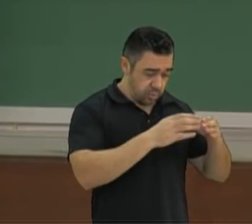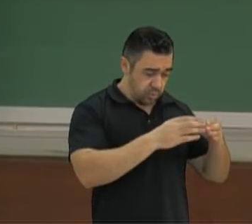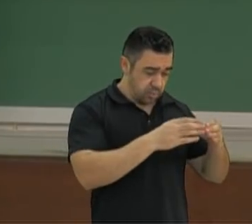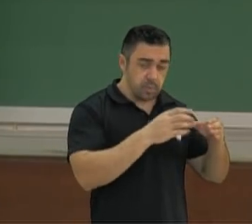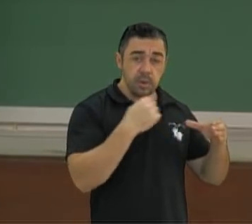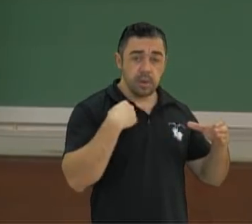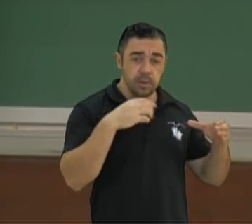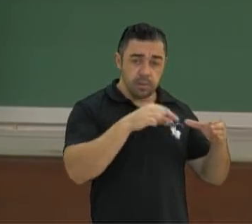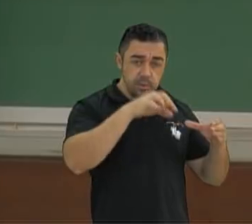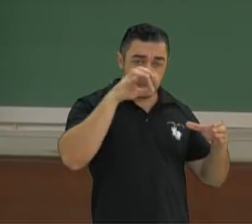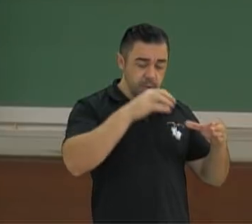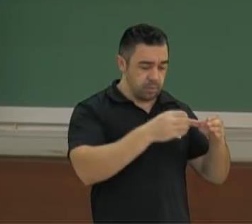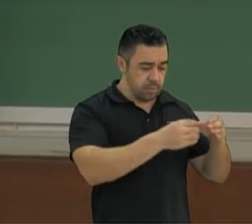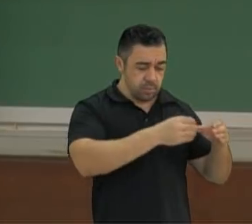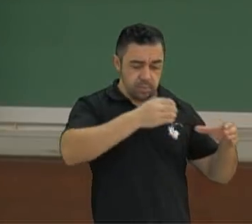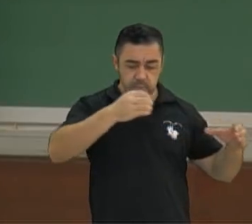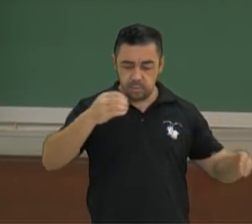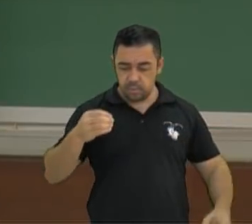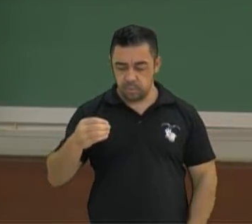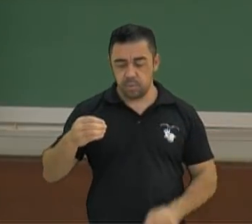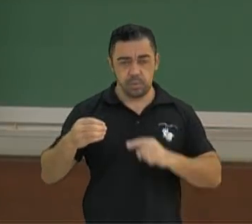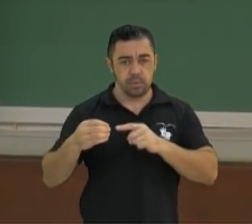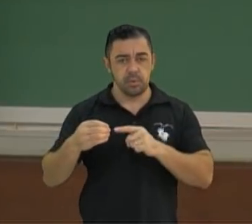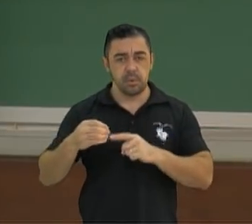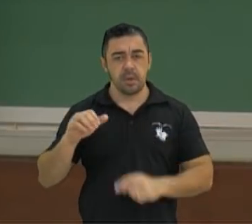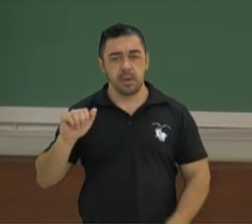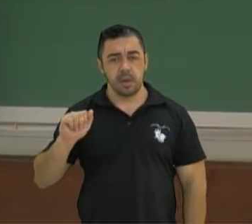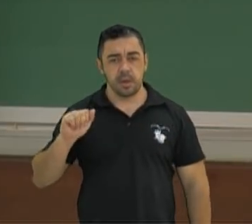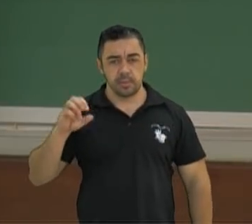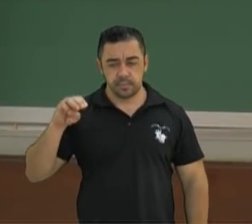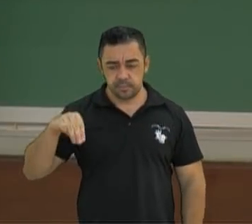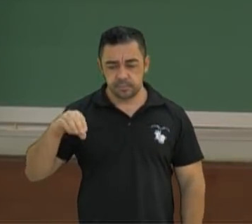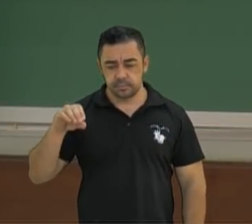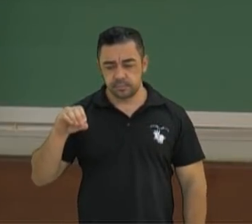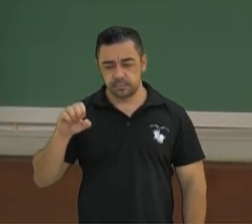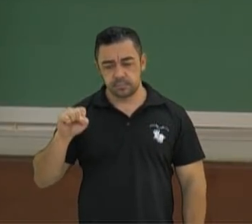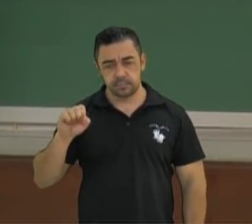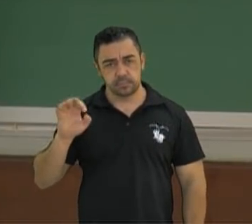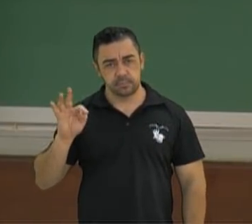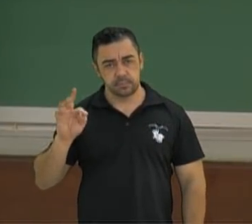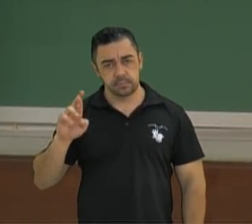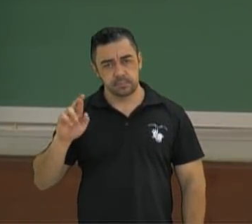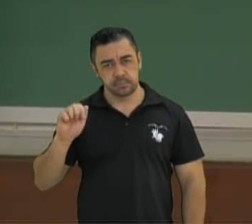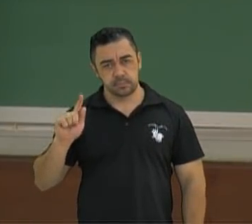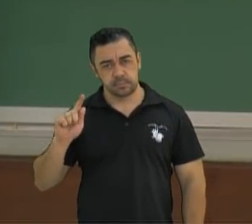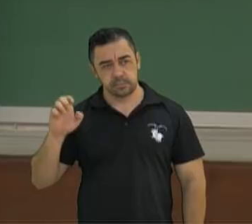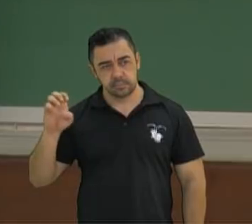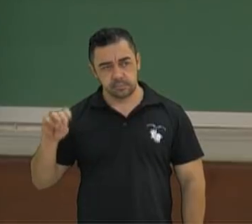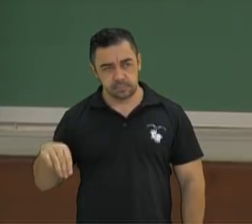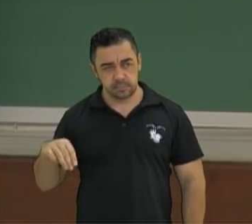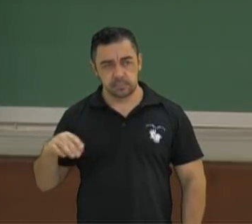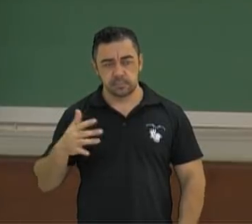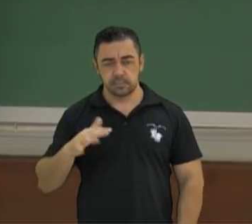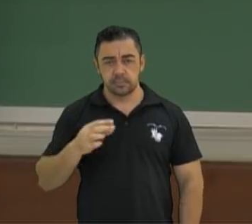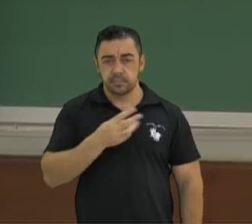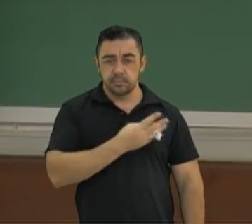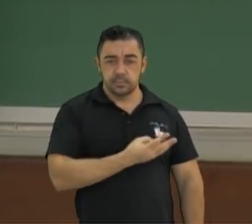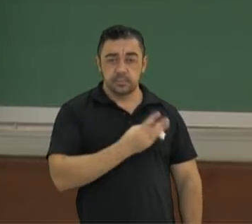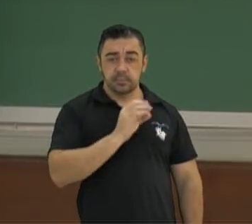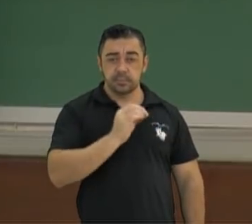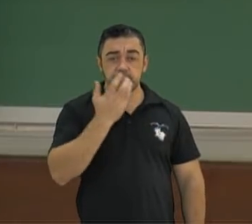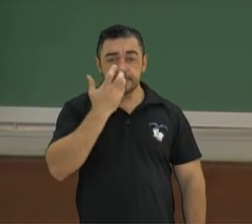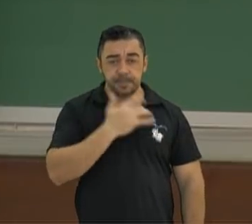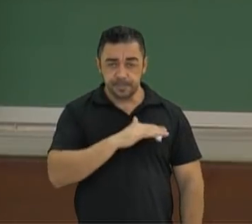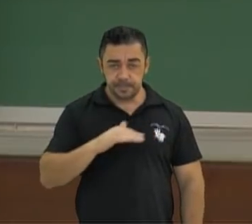Uma amostragem, ou seja, dessas 1.000 crianças e adolescentes, eles retiraram uma amostra de 30